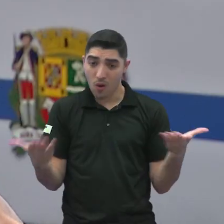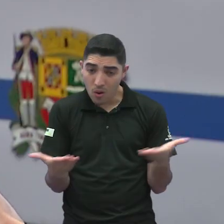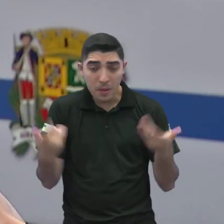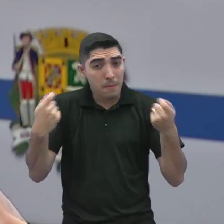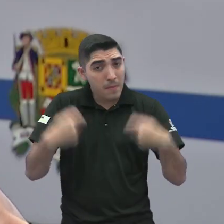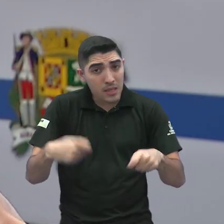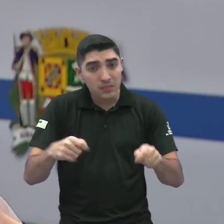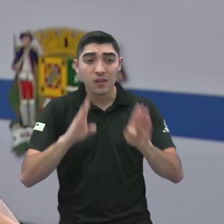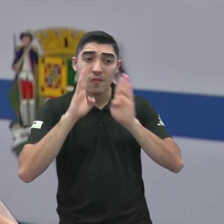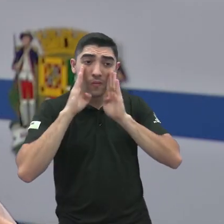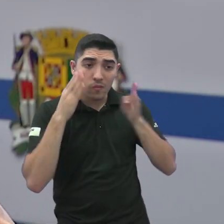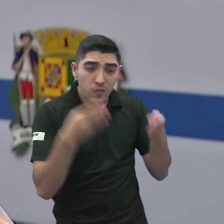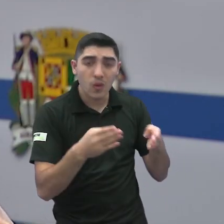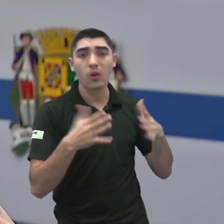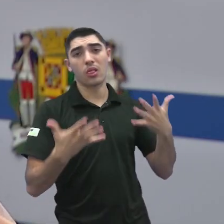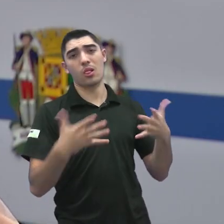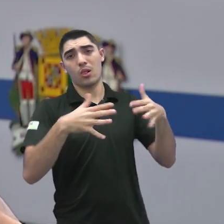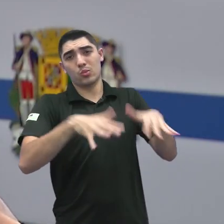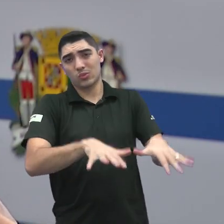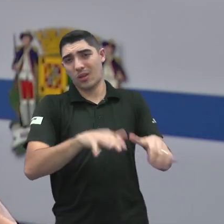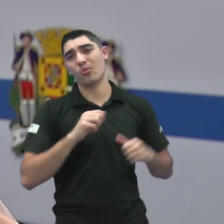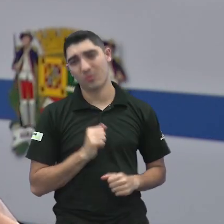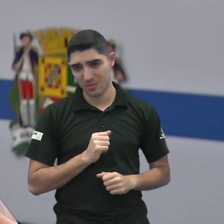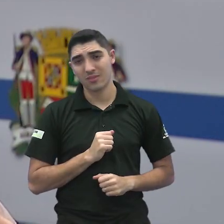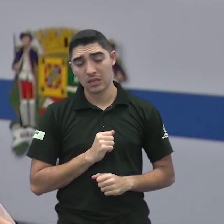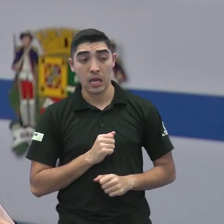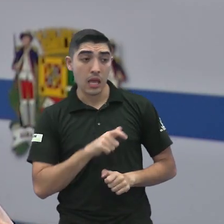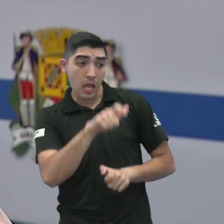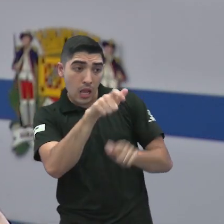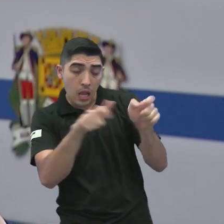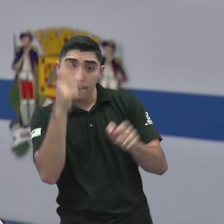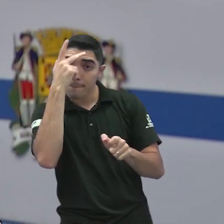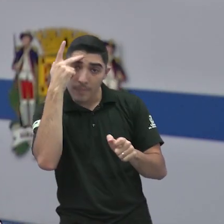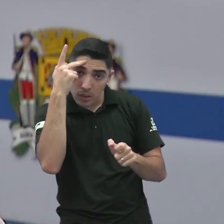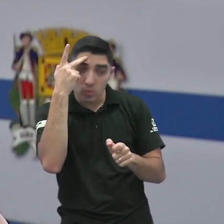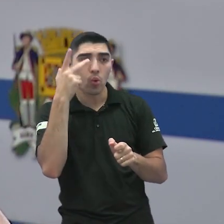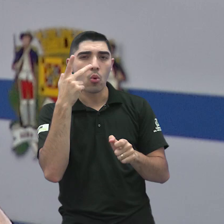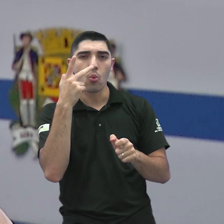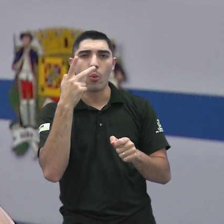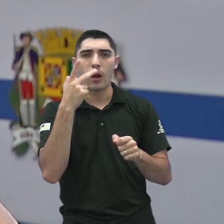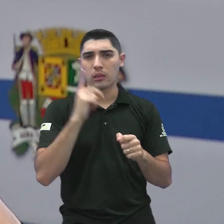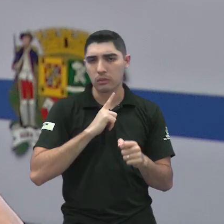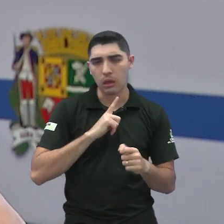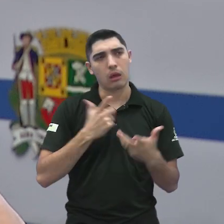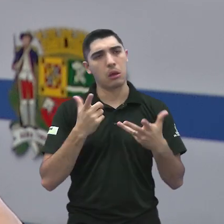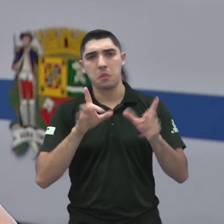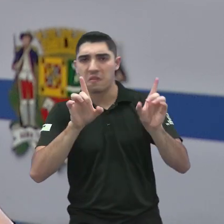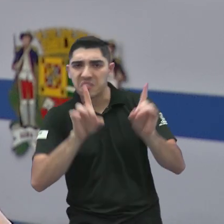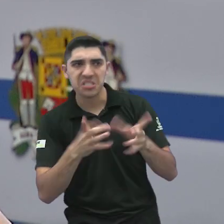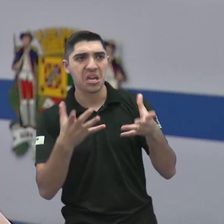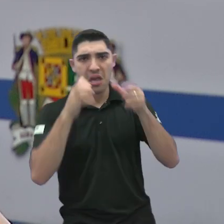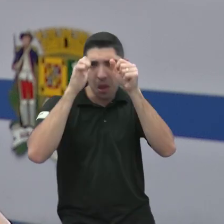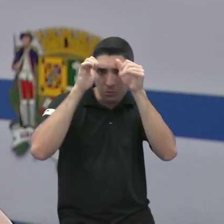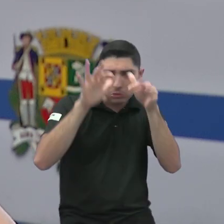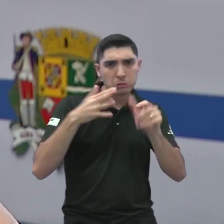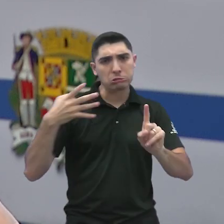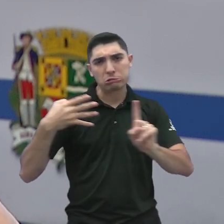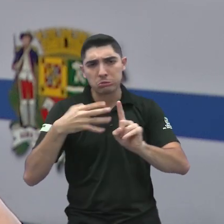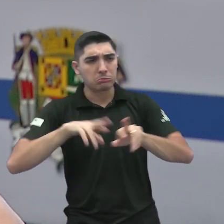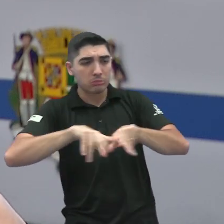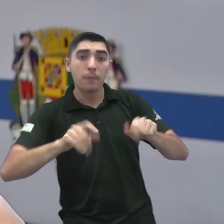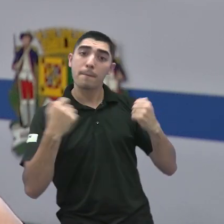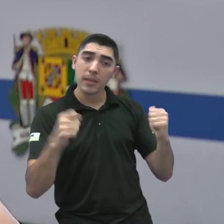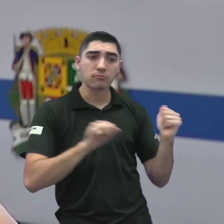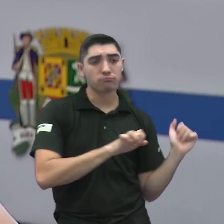Nós precisamos trabalhar mais a questão da inclusão, trazer que essas pessoas também venham participar das festividades,